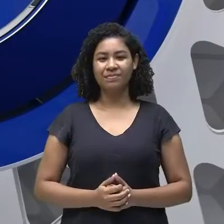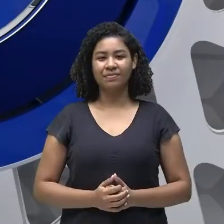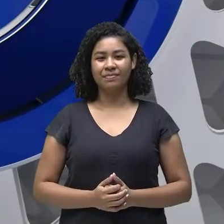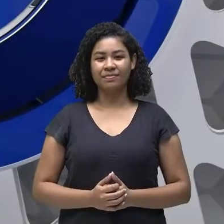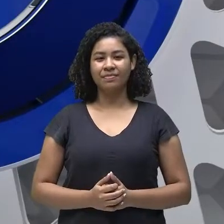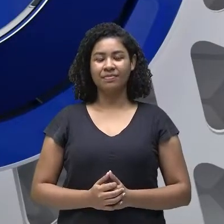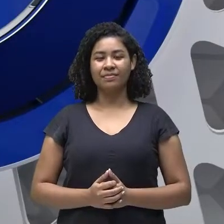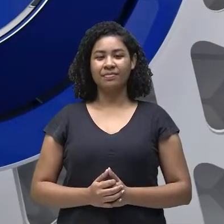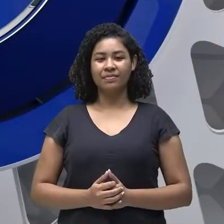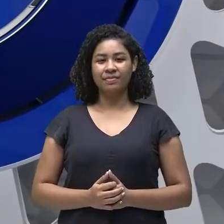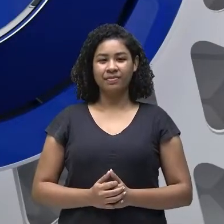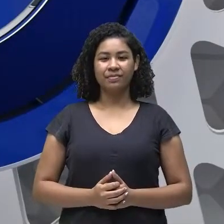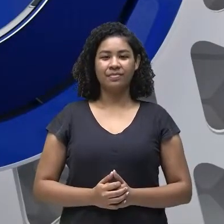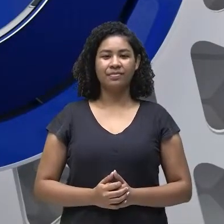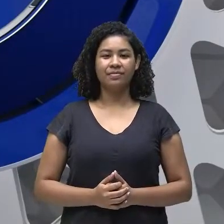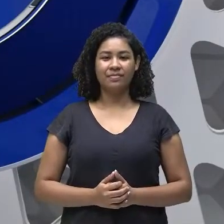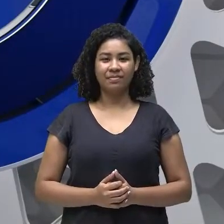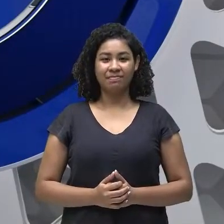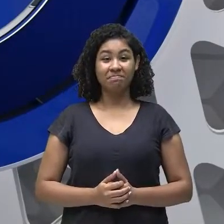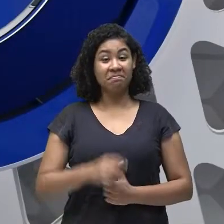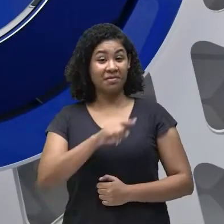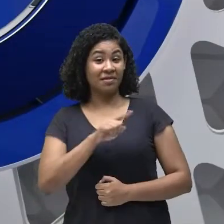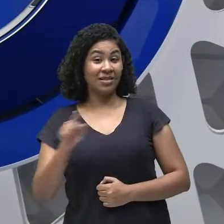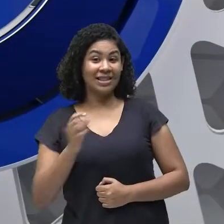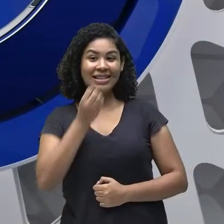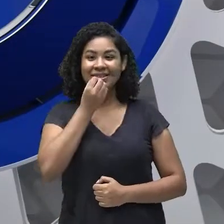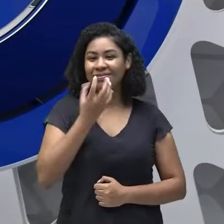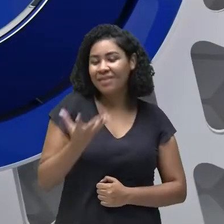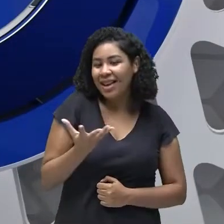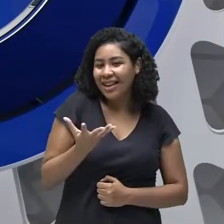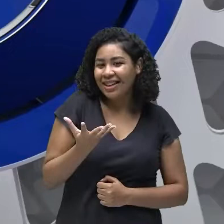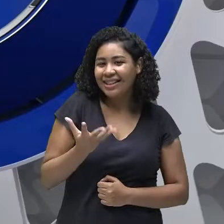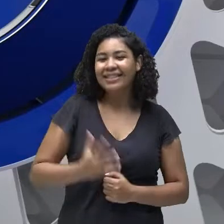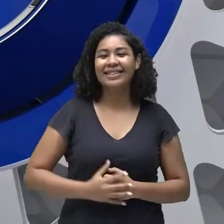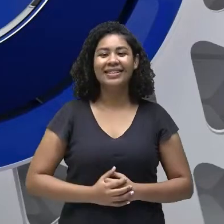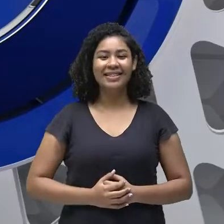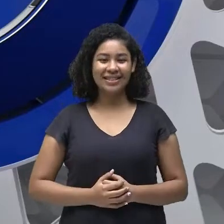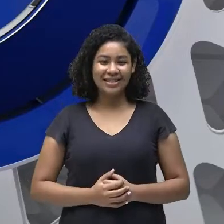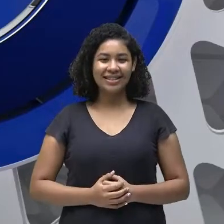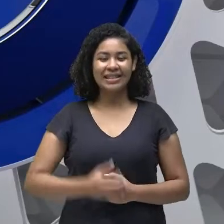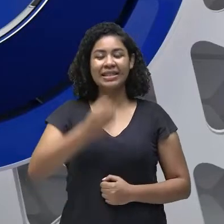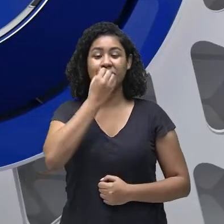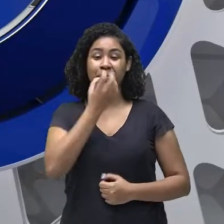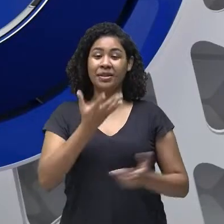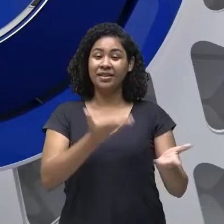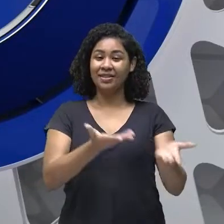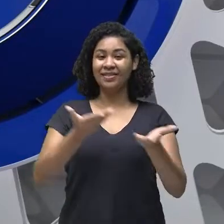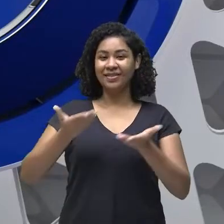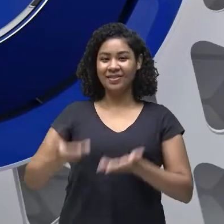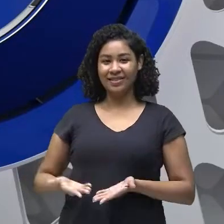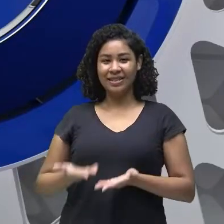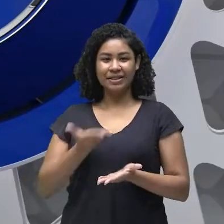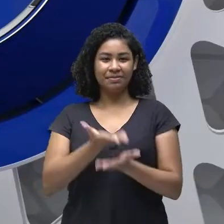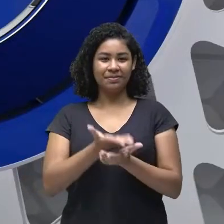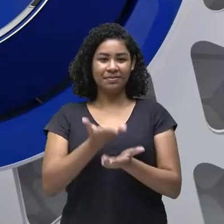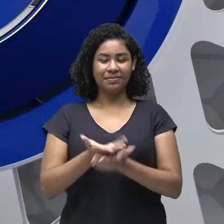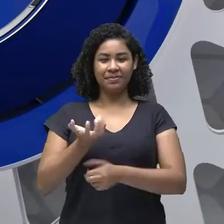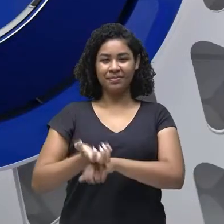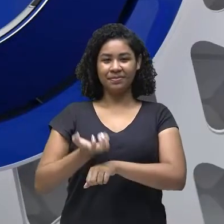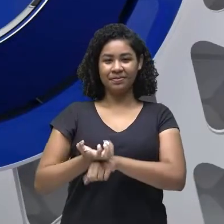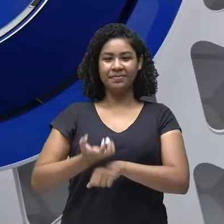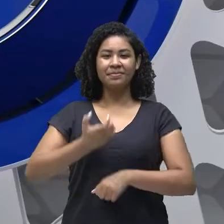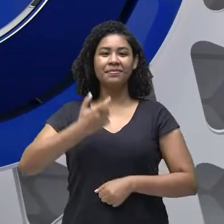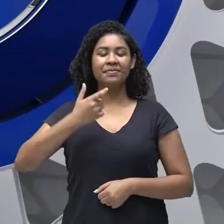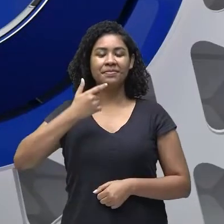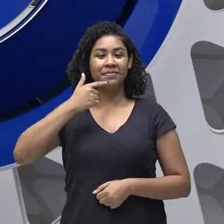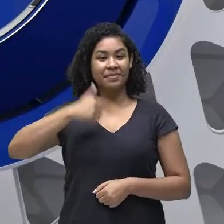everybody, how are you today? Como é que vocês estão hoje? You're welcome, sejam bem-vindos a mais uma aula de inglês.